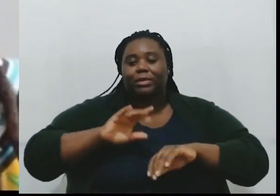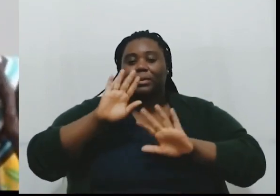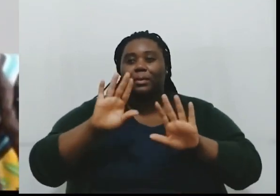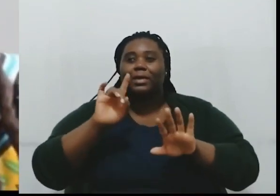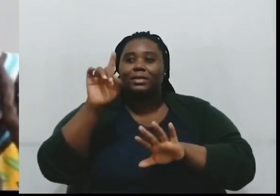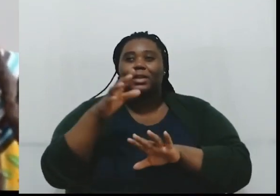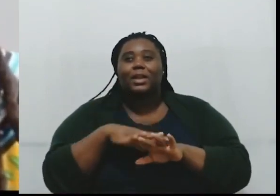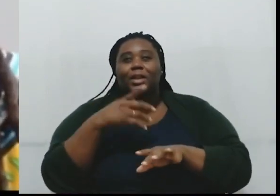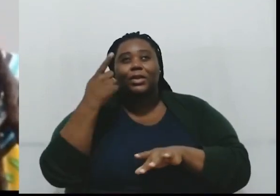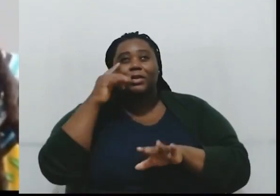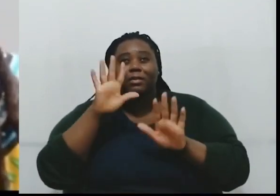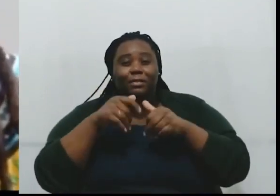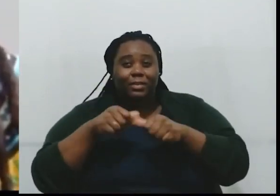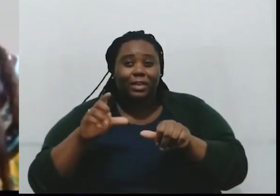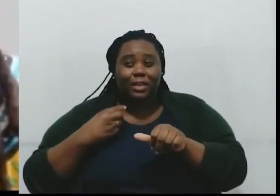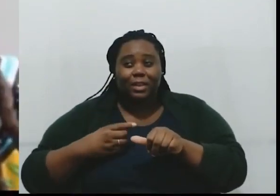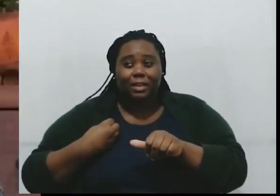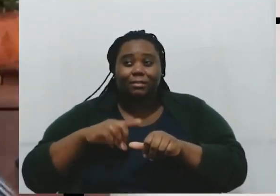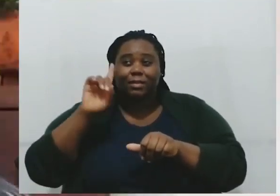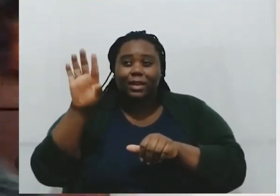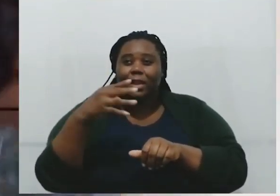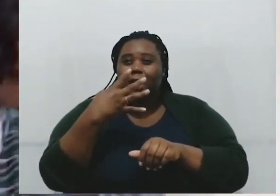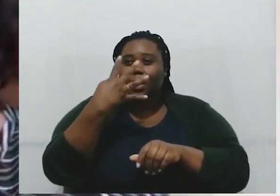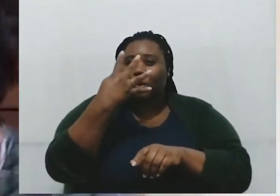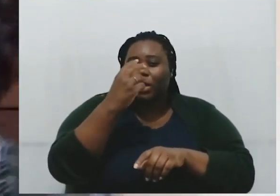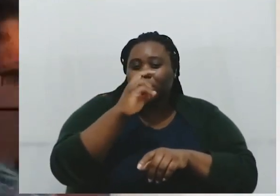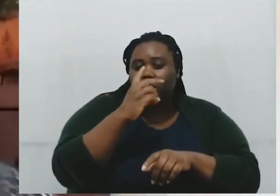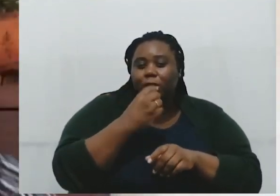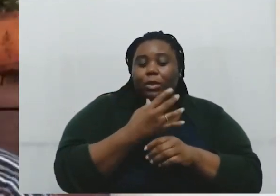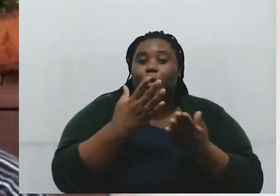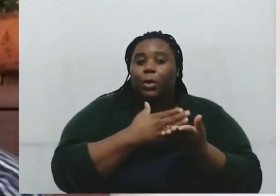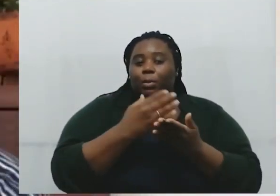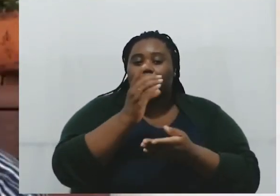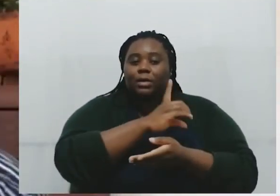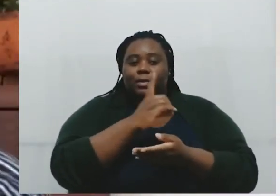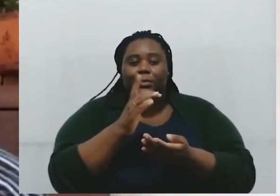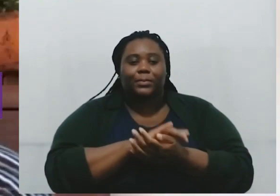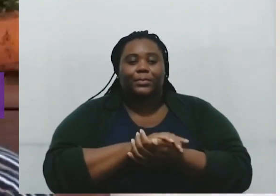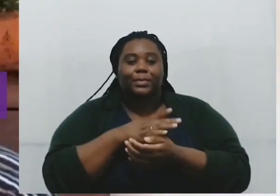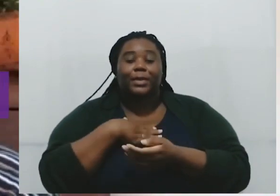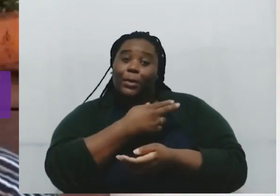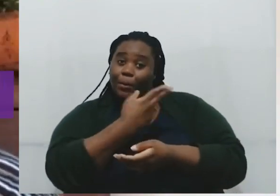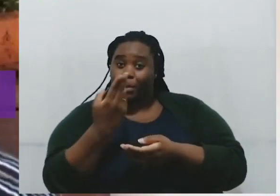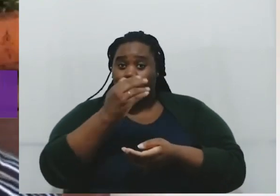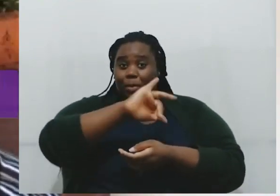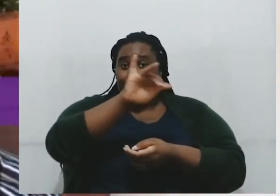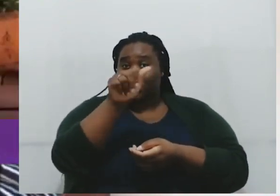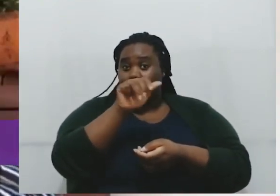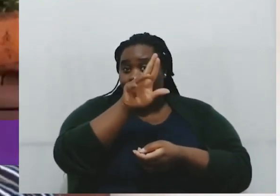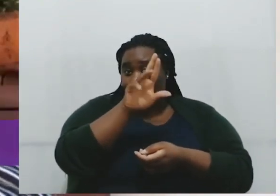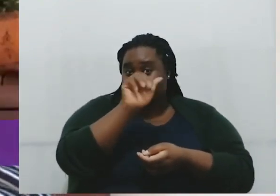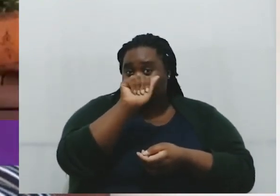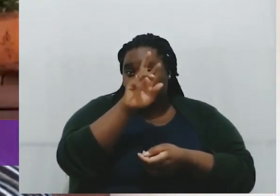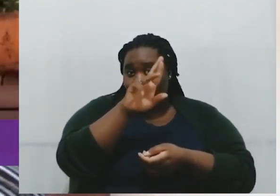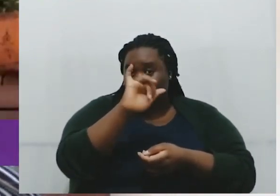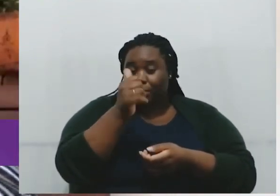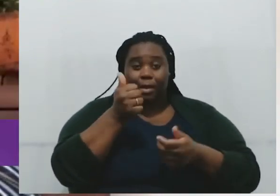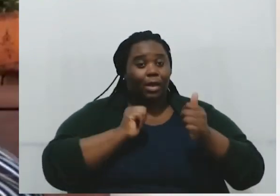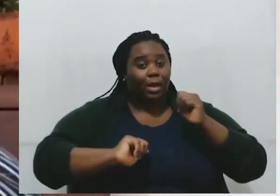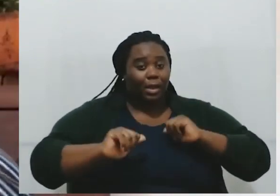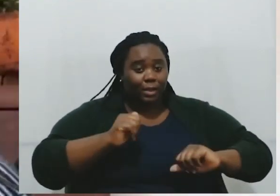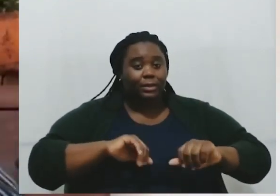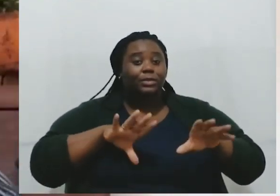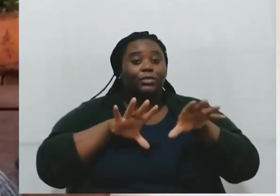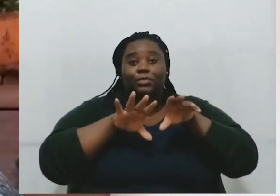5 anos ali, eu comecei a dirigir. Eu sou a Ju Abreu, Eu sou atriz, sou formada